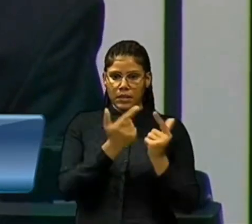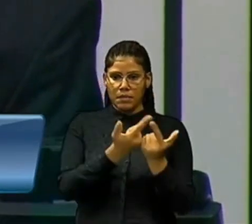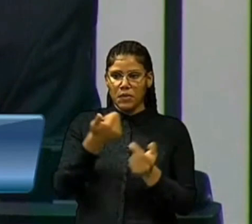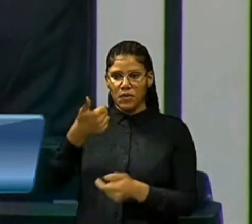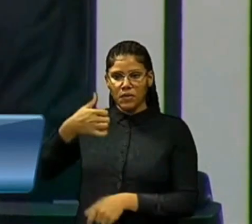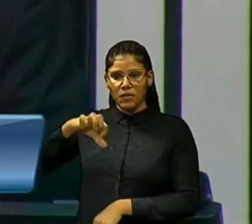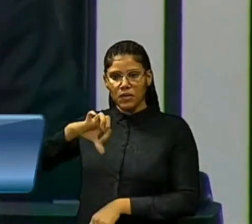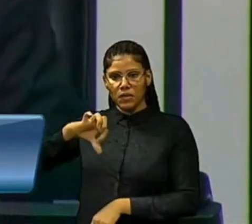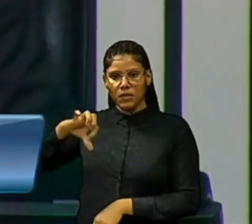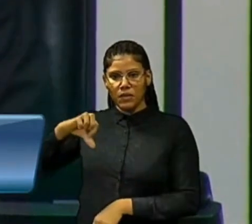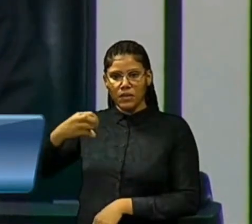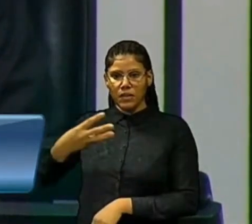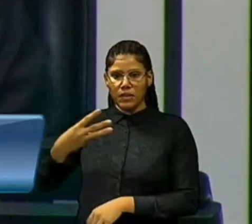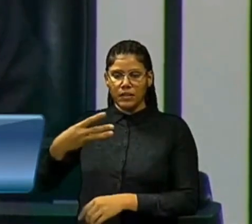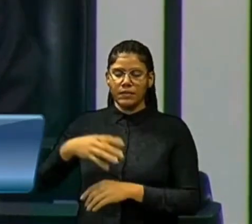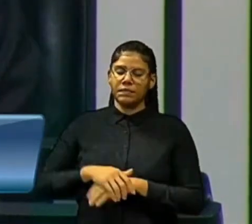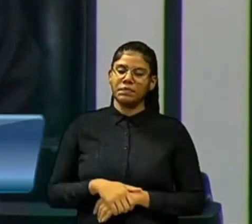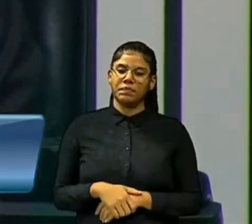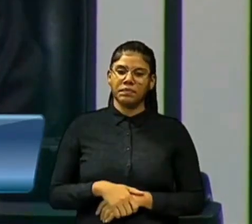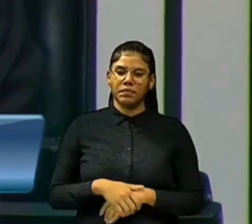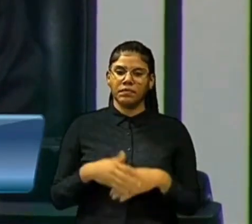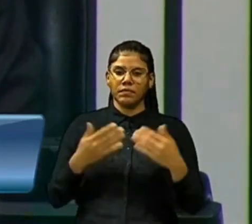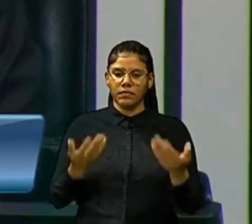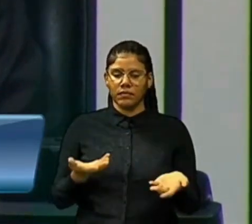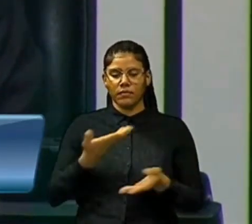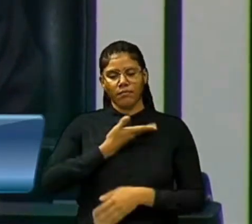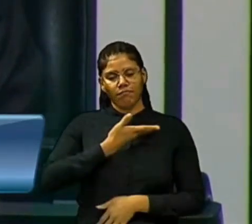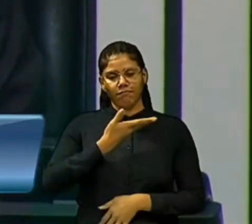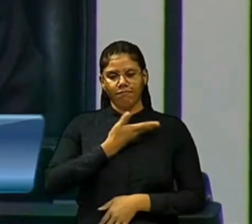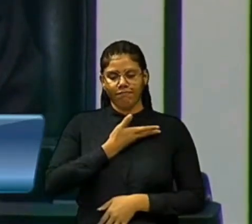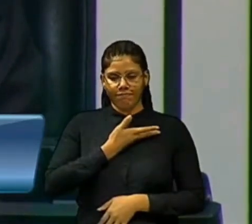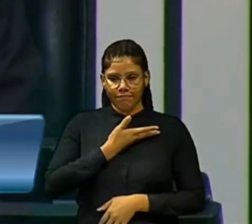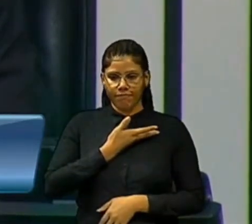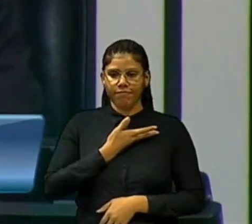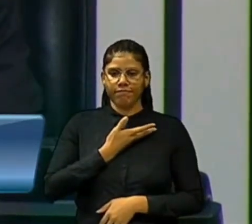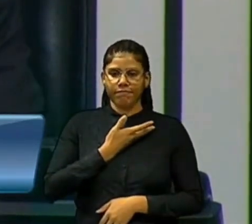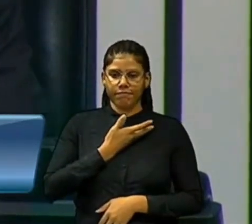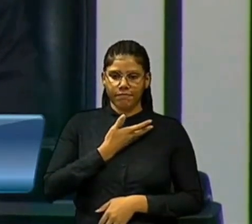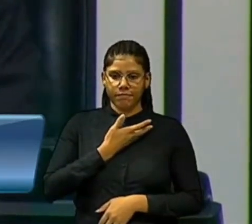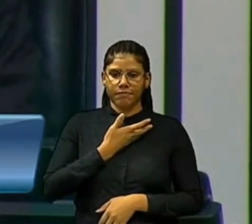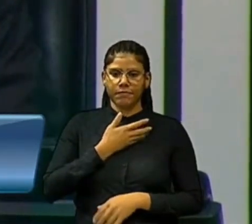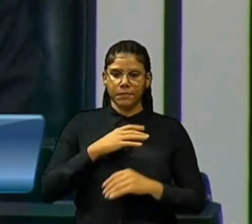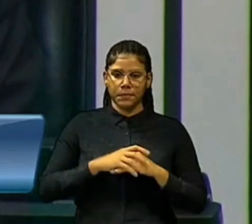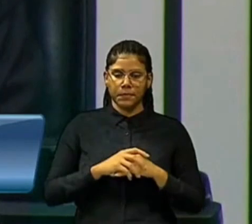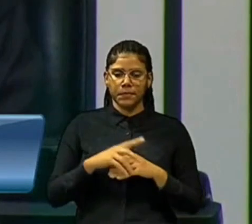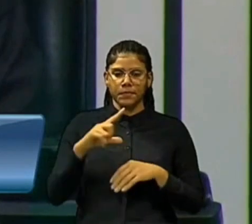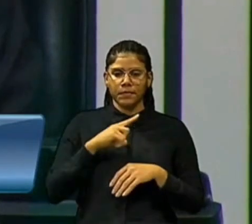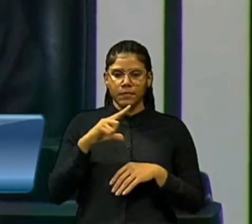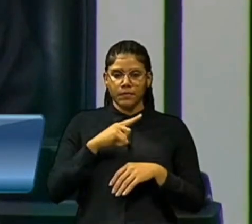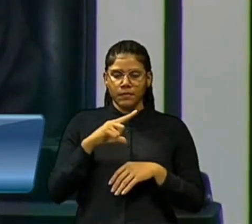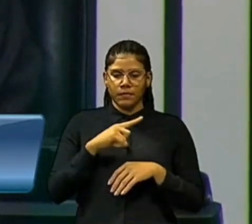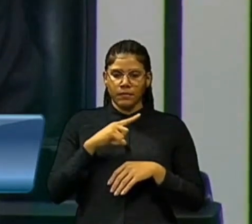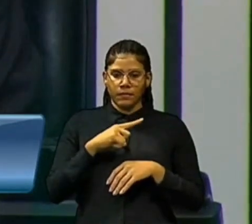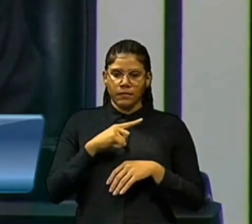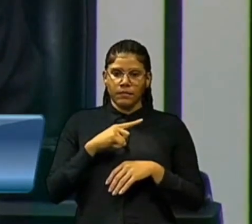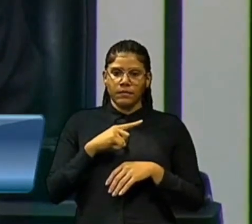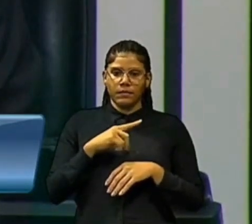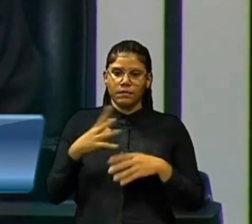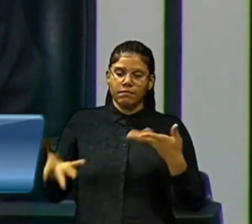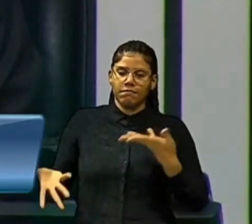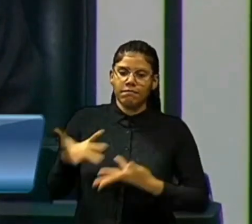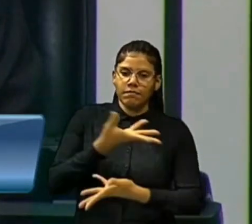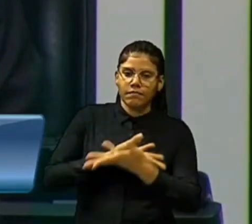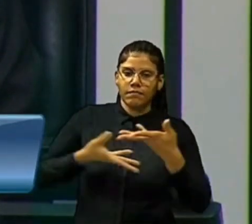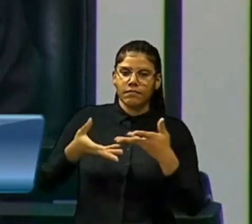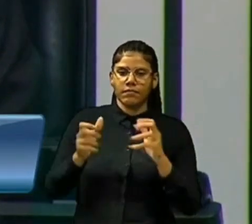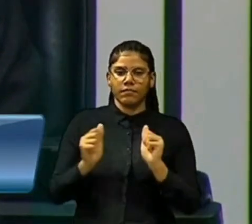93. Então, um grande amigo que tivemos laços fraternos aqui,